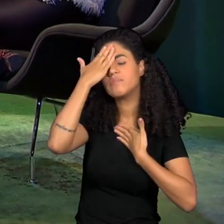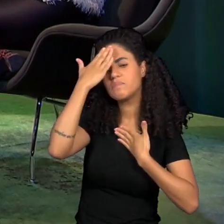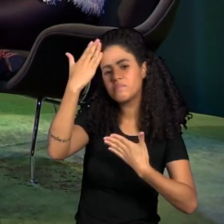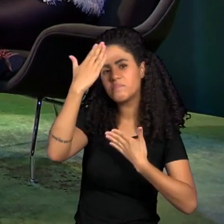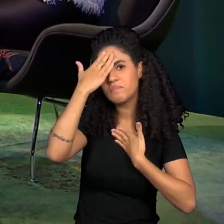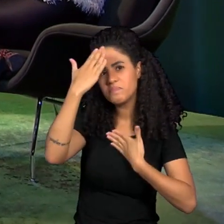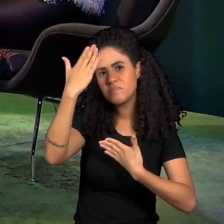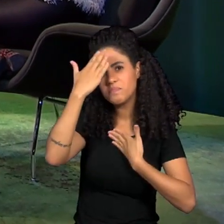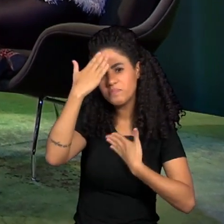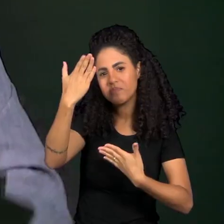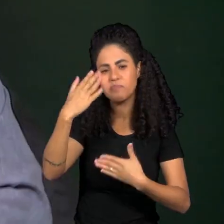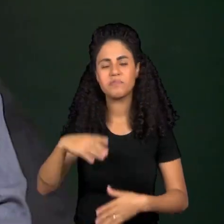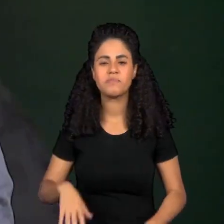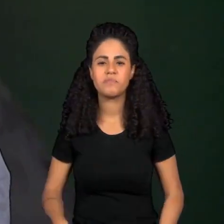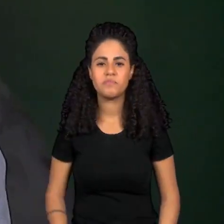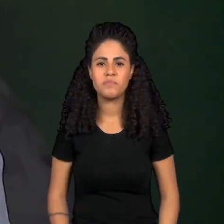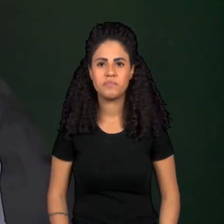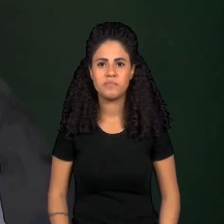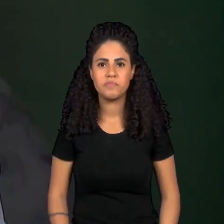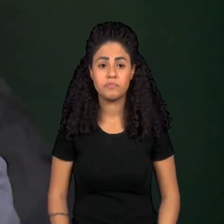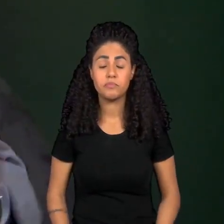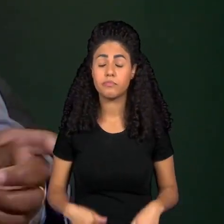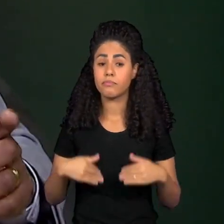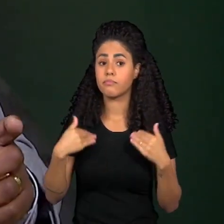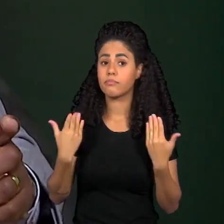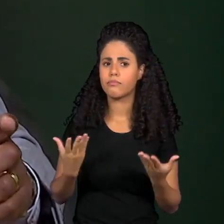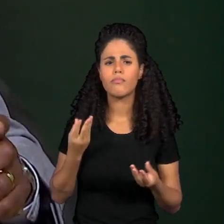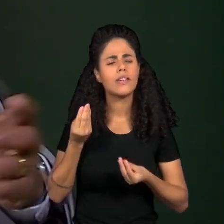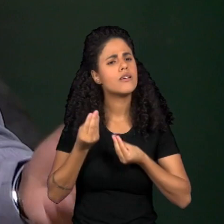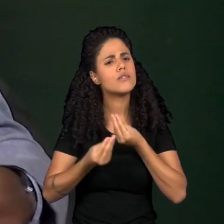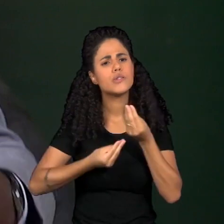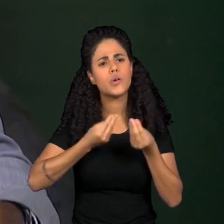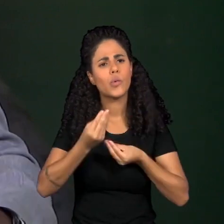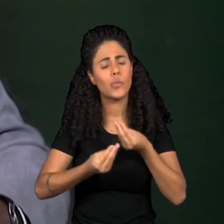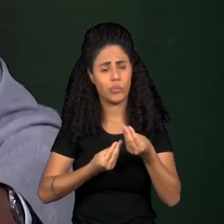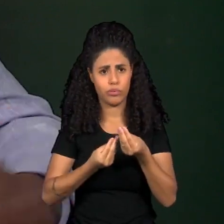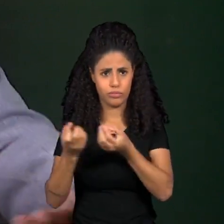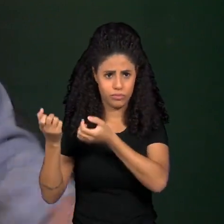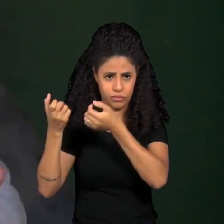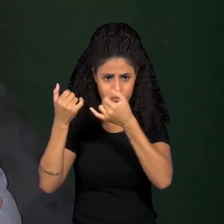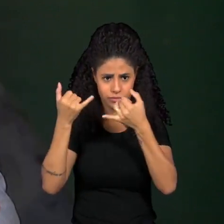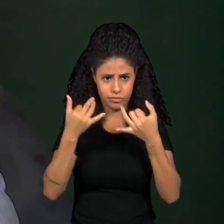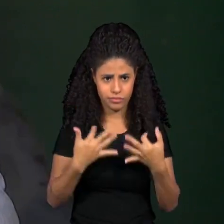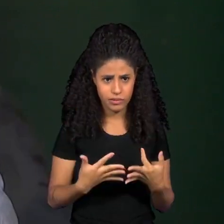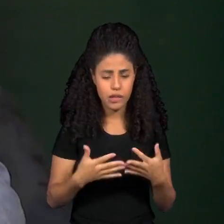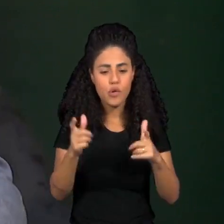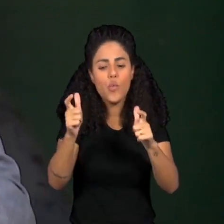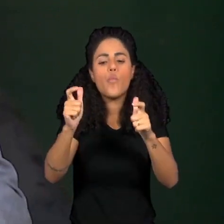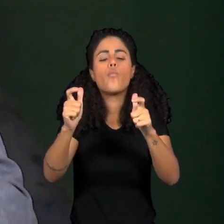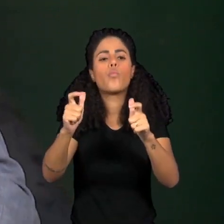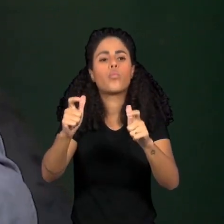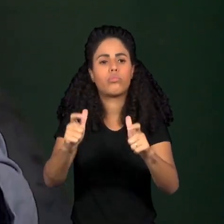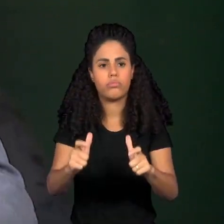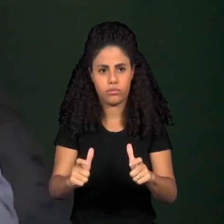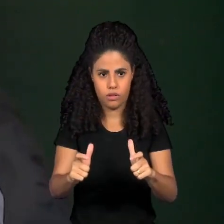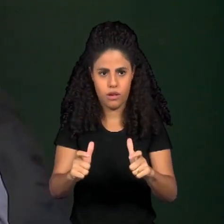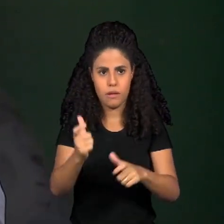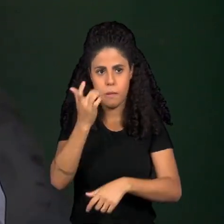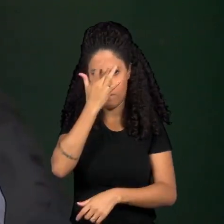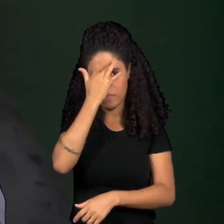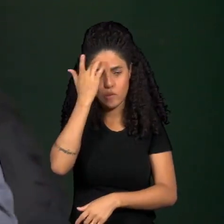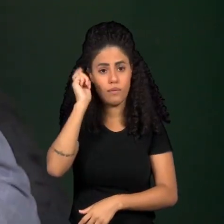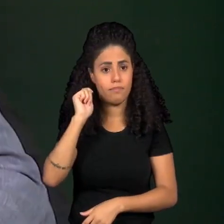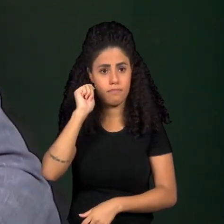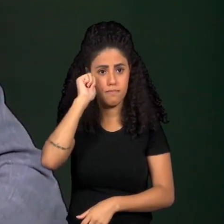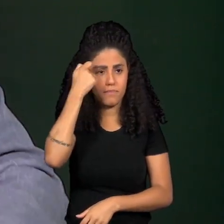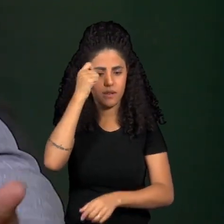Obrigado, querido. Ô, Paulo, como é que é esse negócio? A gente está dizendo que precisa ter um lugar, né, para que o negro possa